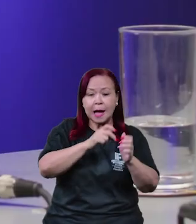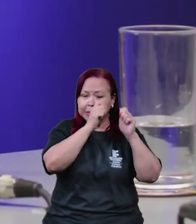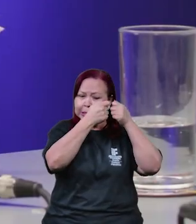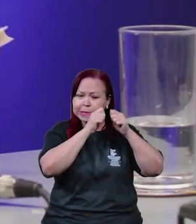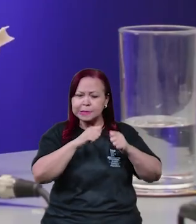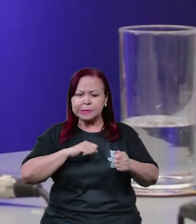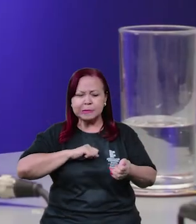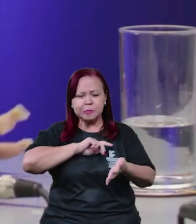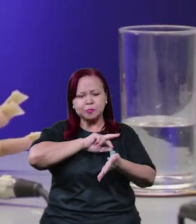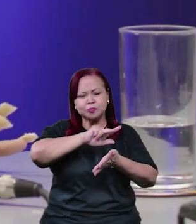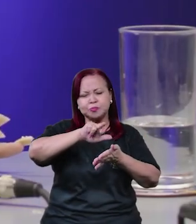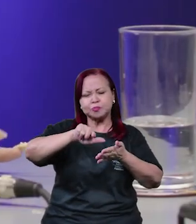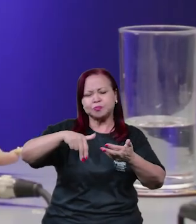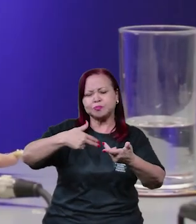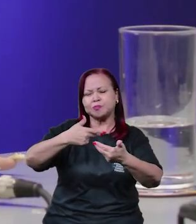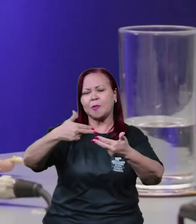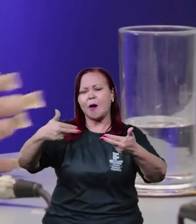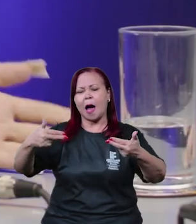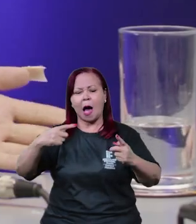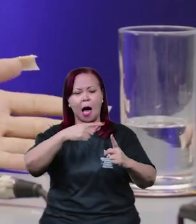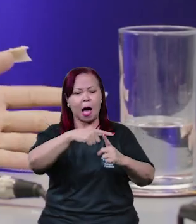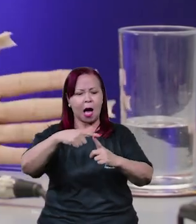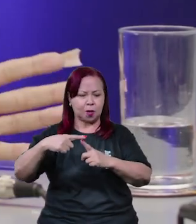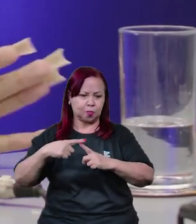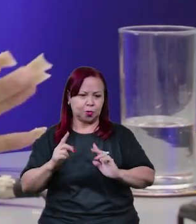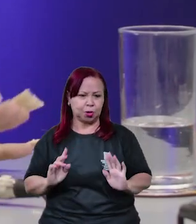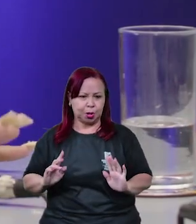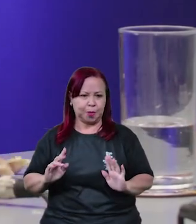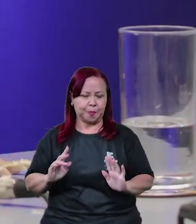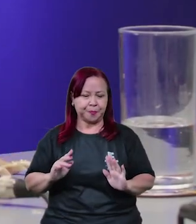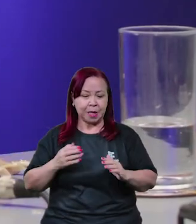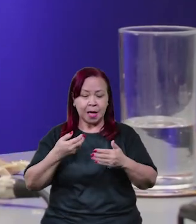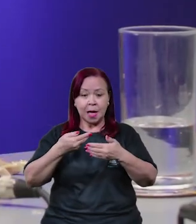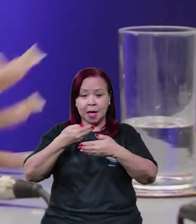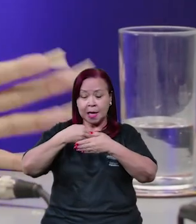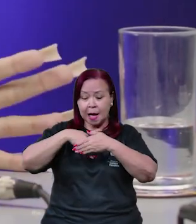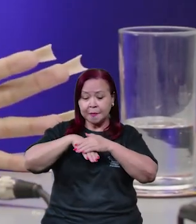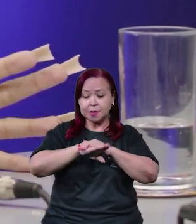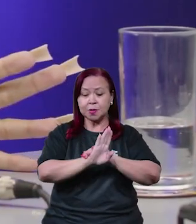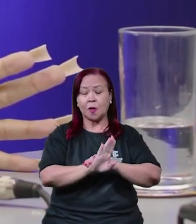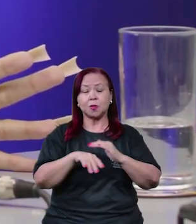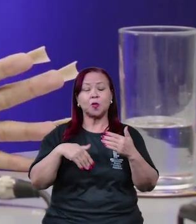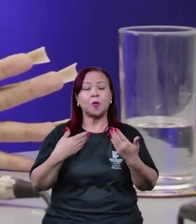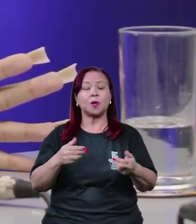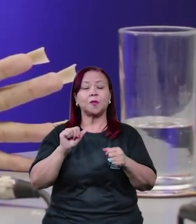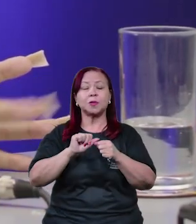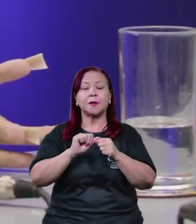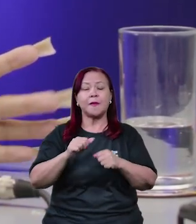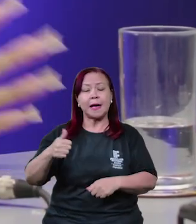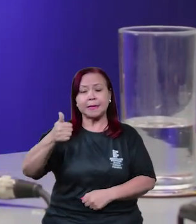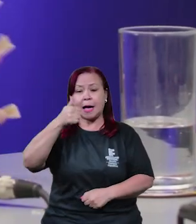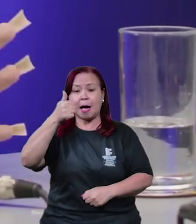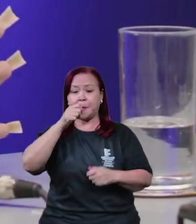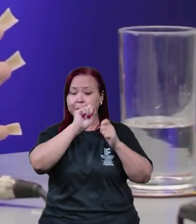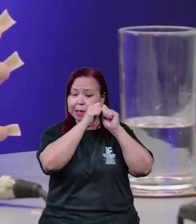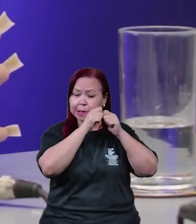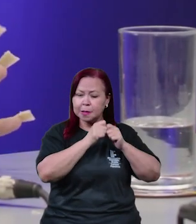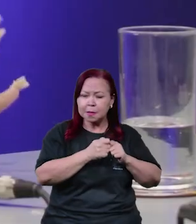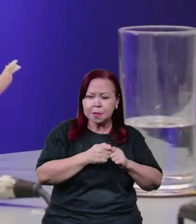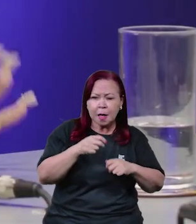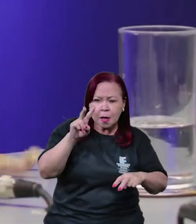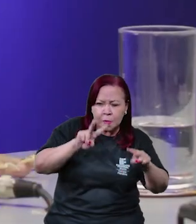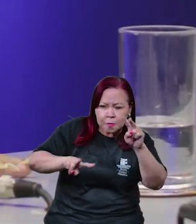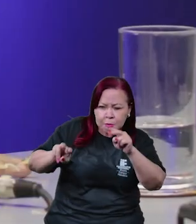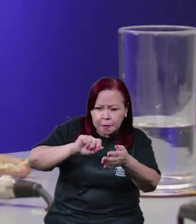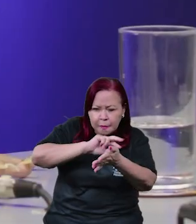que quando você começa, tipo, é viciante, né? Quando você faz a primeira trança, que você vê as outras opções, você